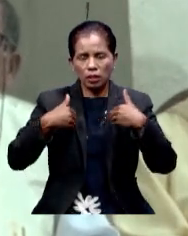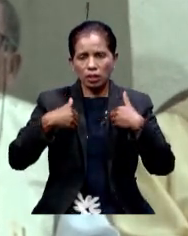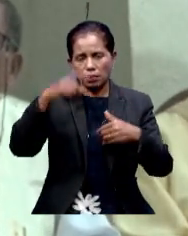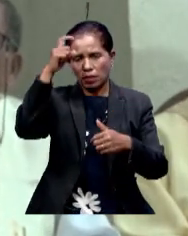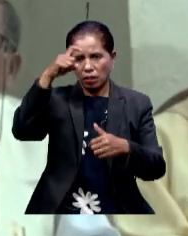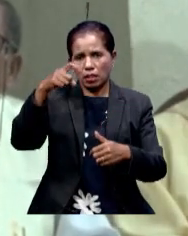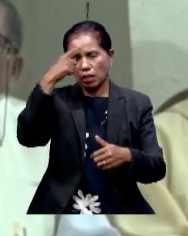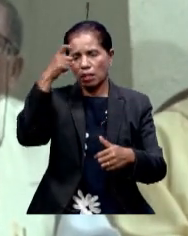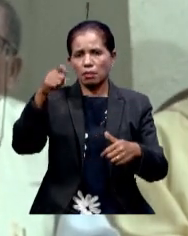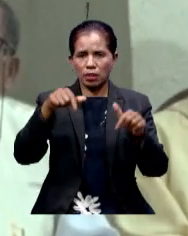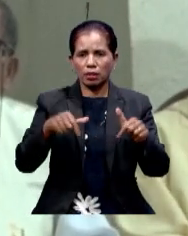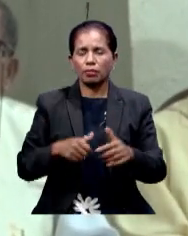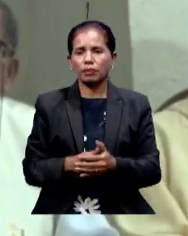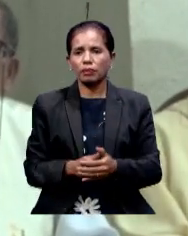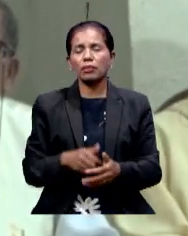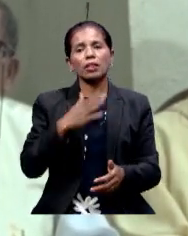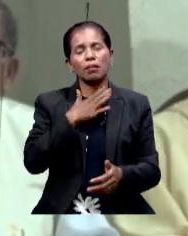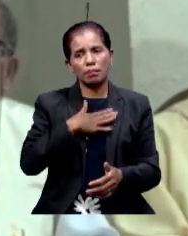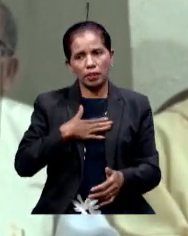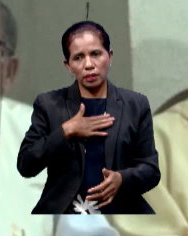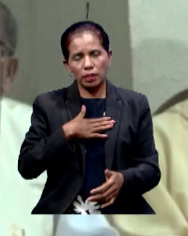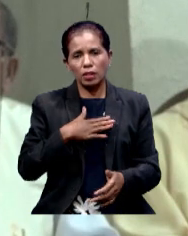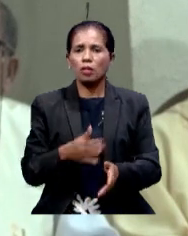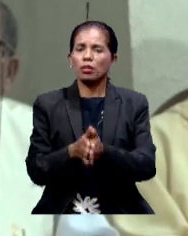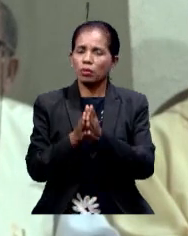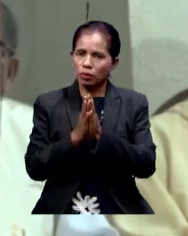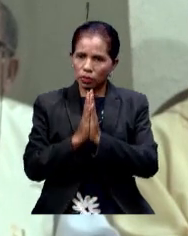Também ainda nem? Favorida, russo